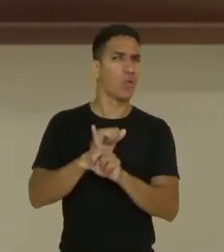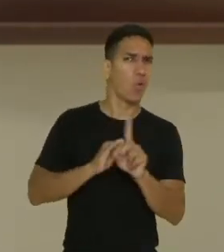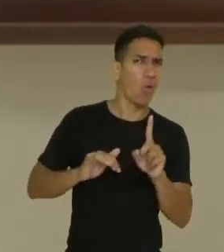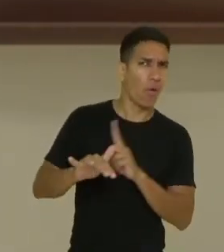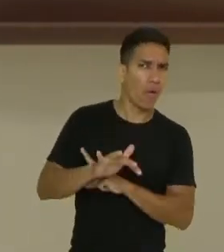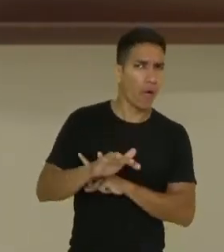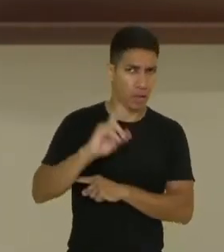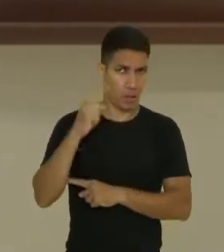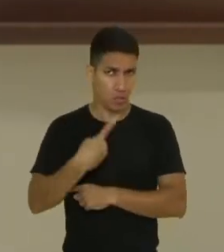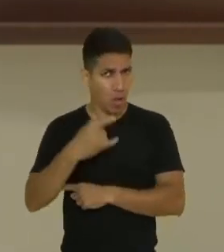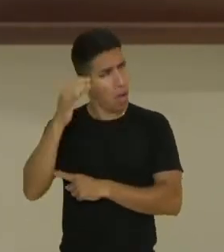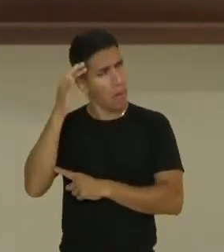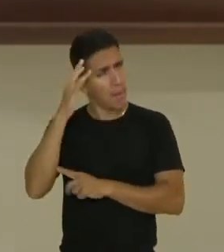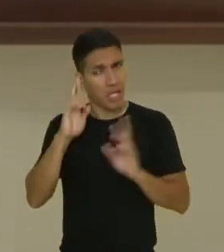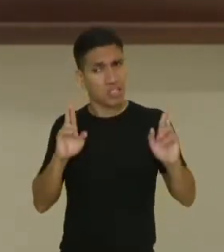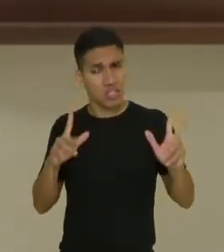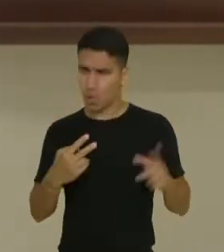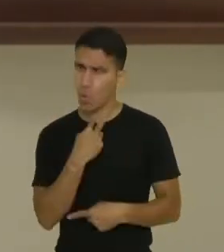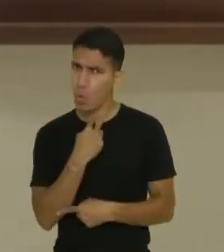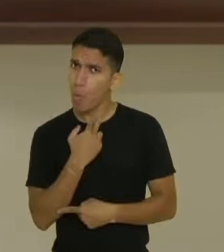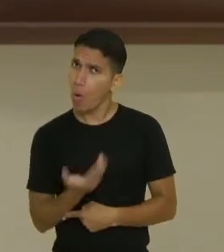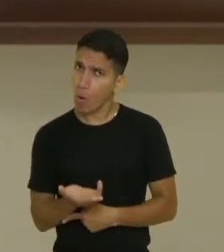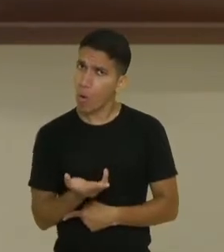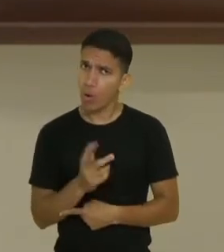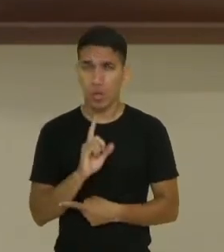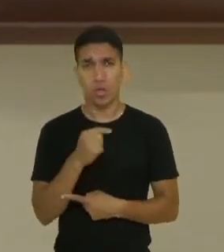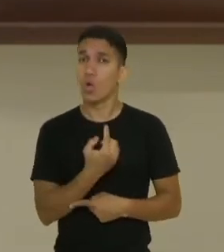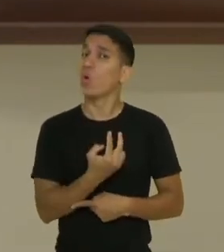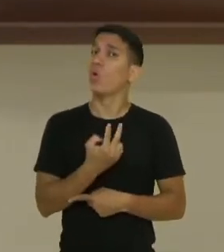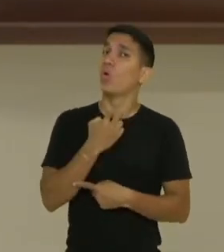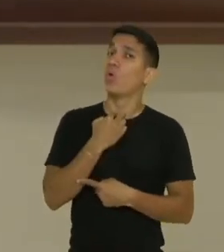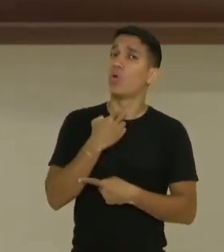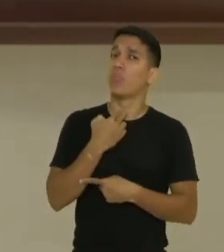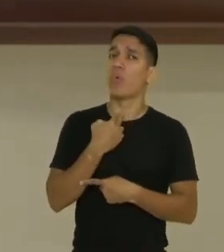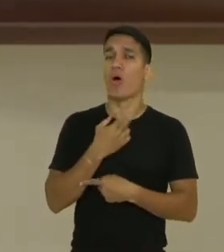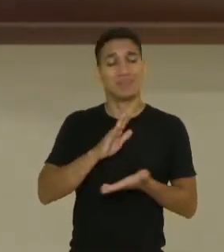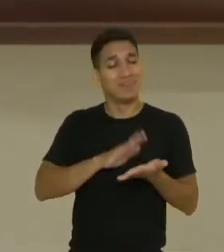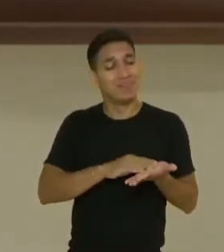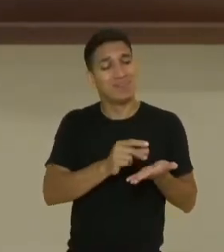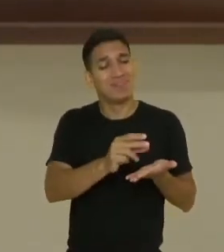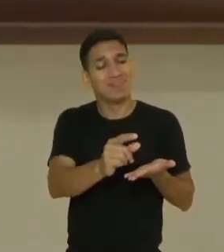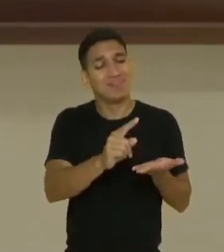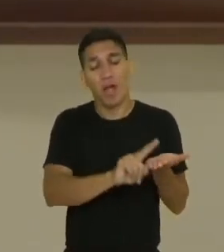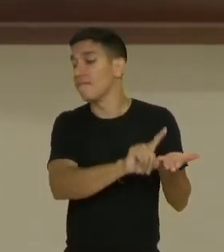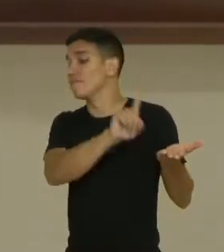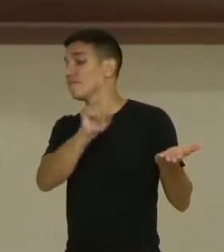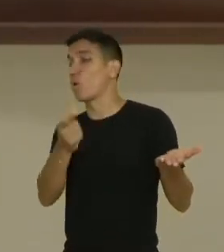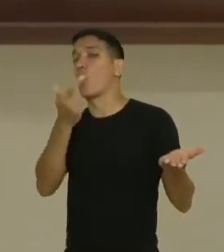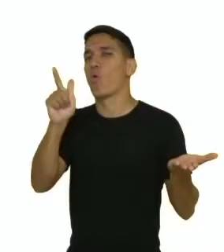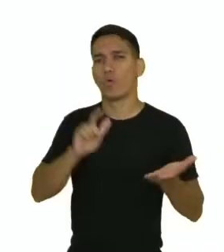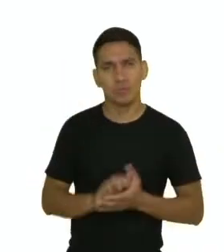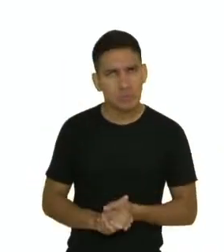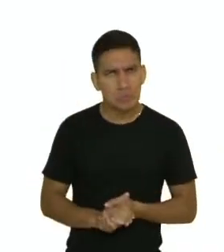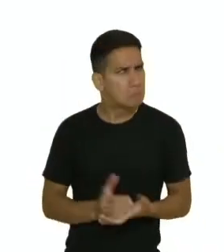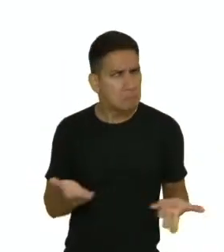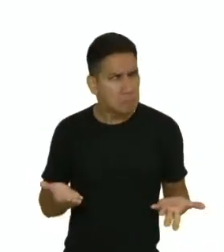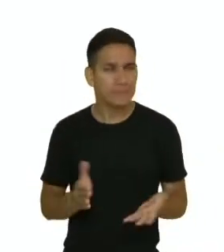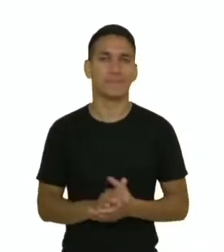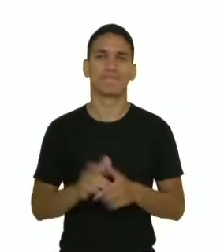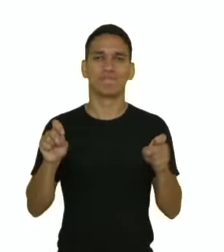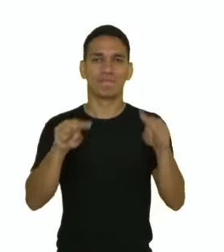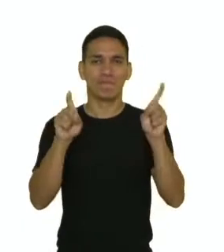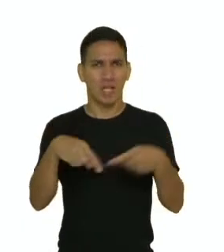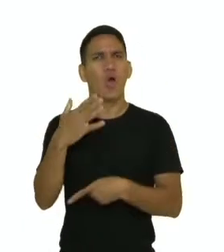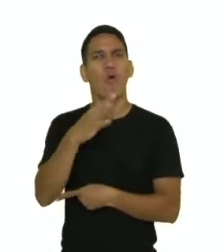pode pensar diferente, né? Será que a gente não deve sair do senso comum? E tá aqui a questão, né? Você já ouviu falar em